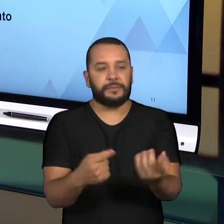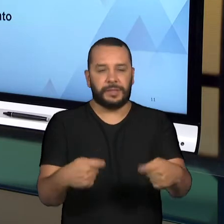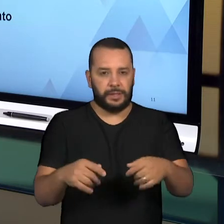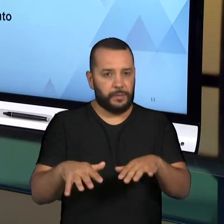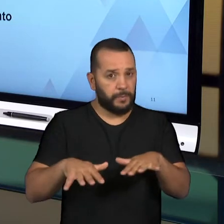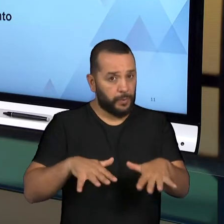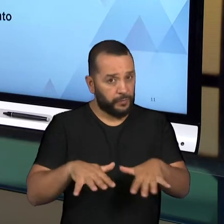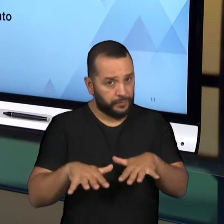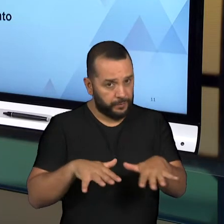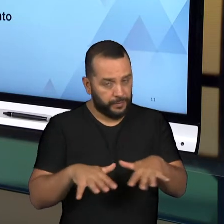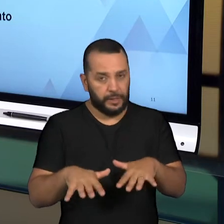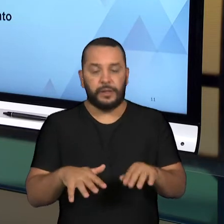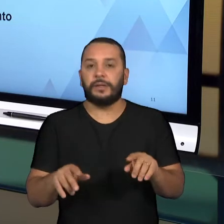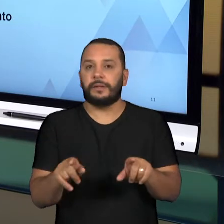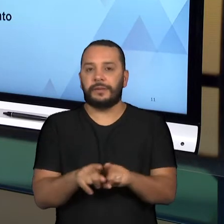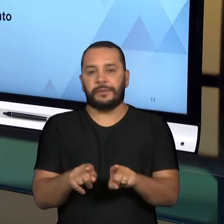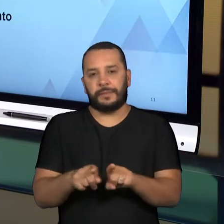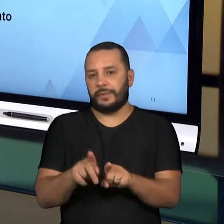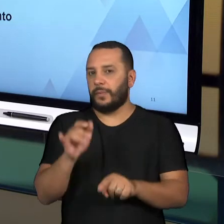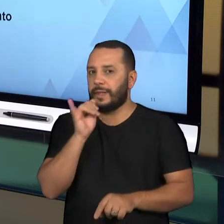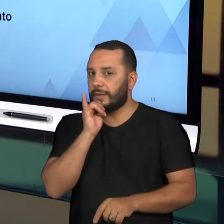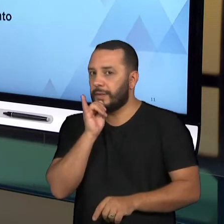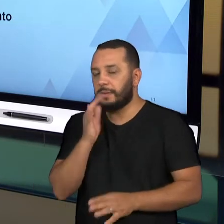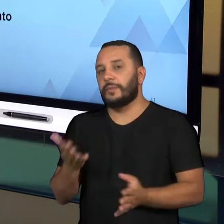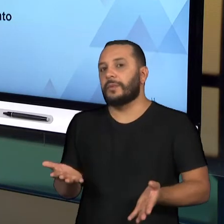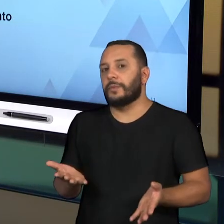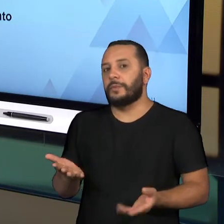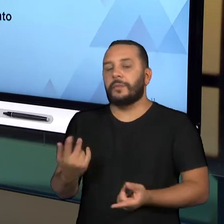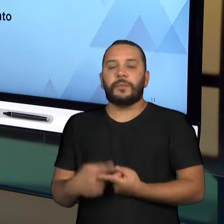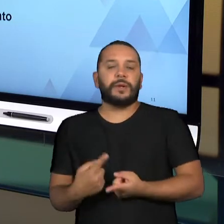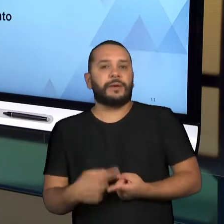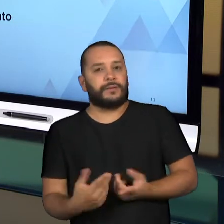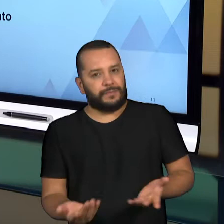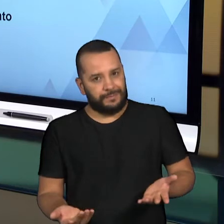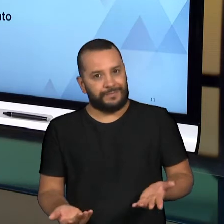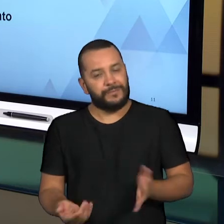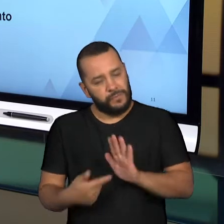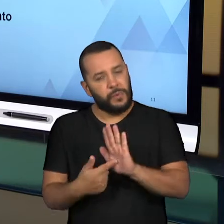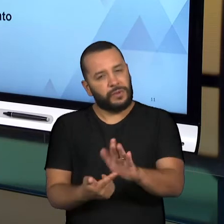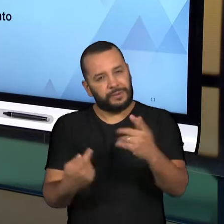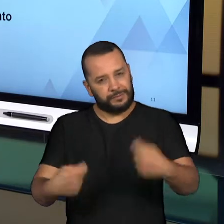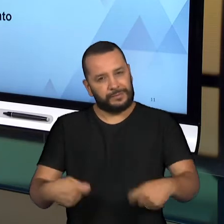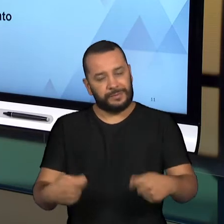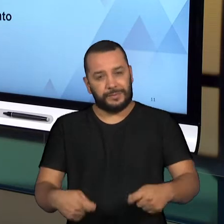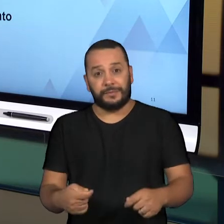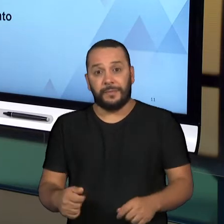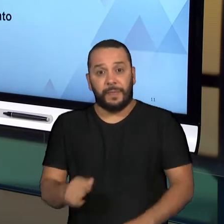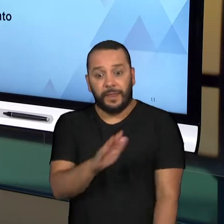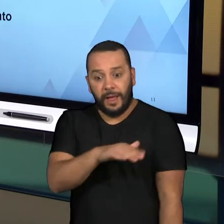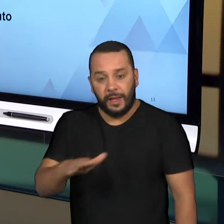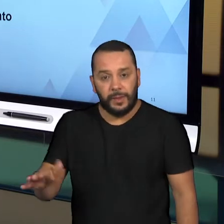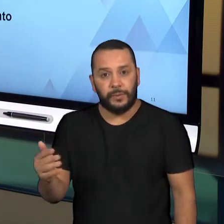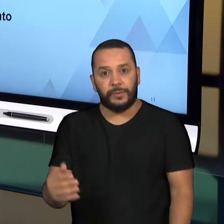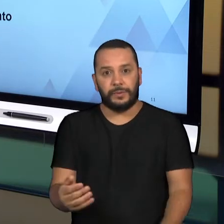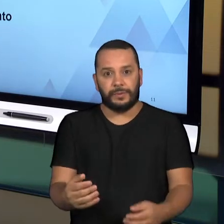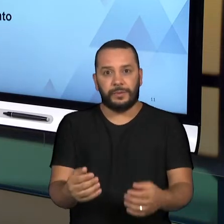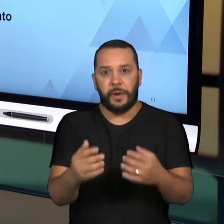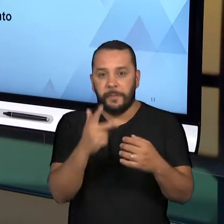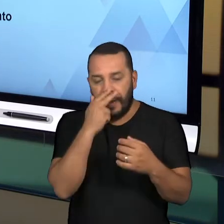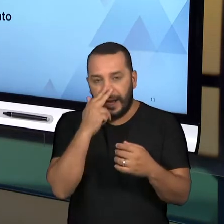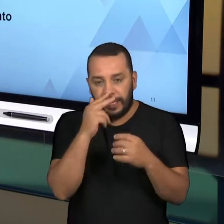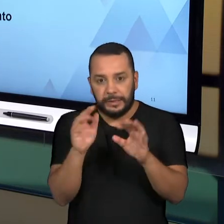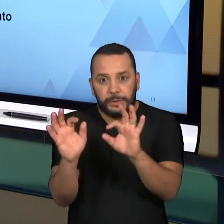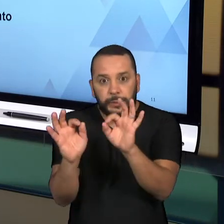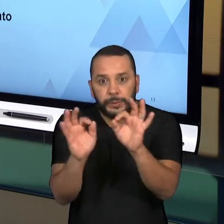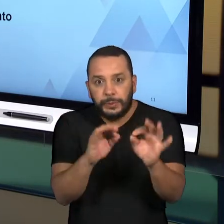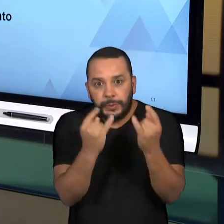movimento porque não trazer uma simulação porque não para que o aluno preste mais atenção naquilo que está